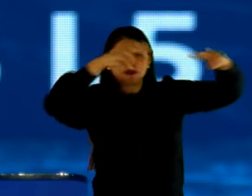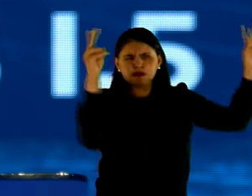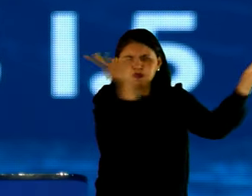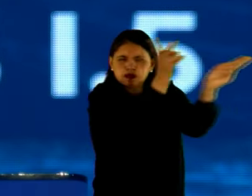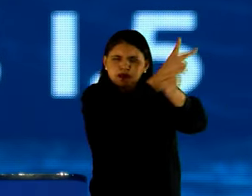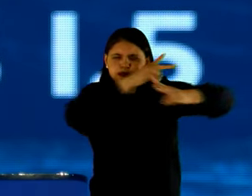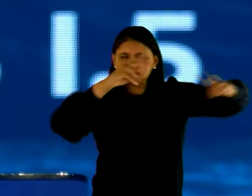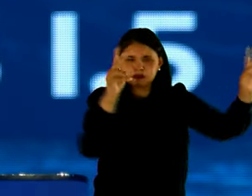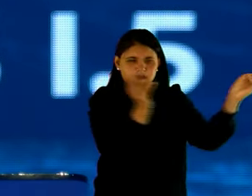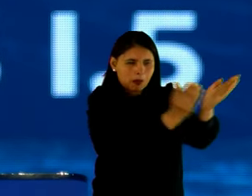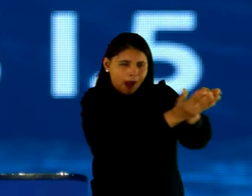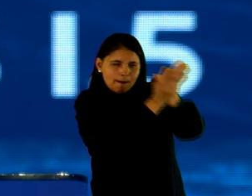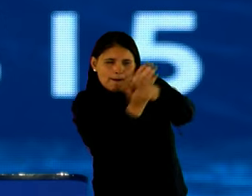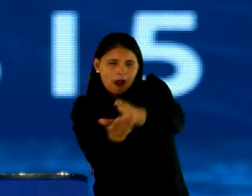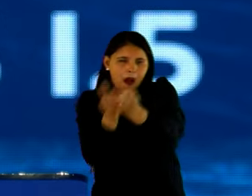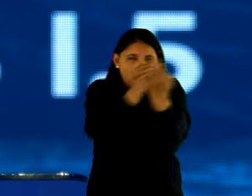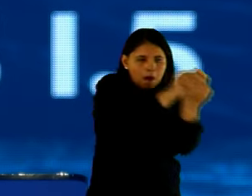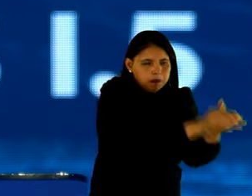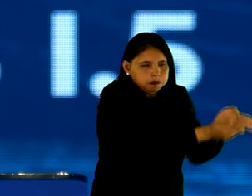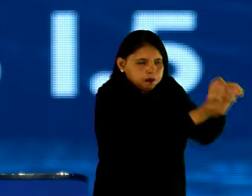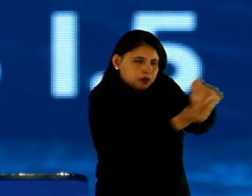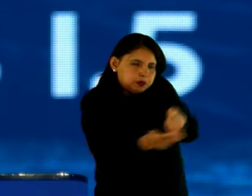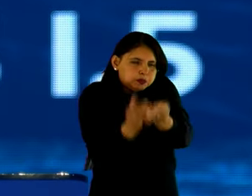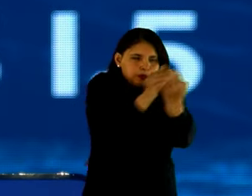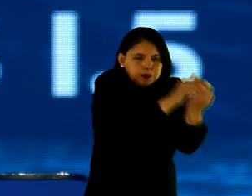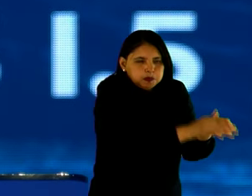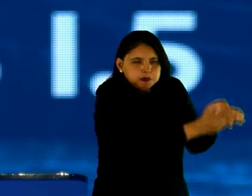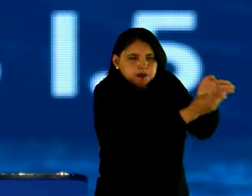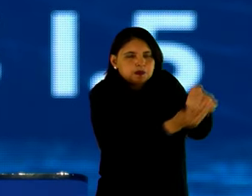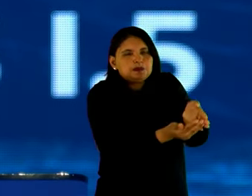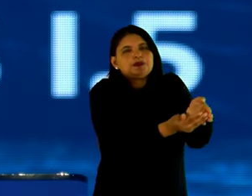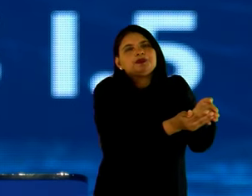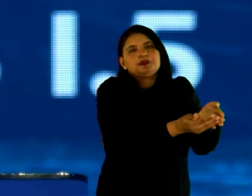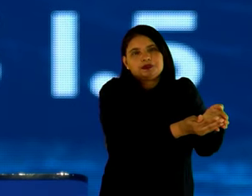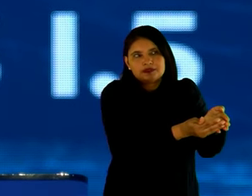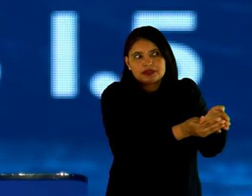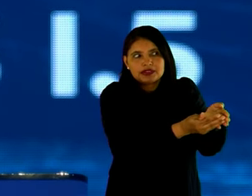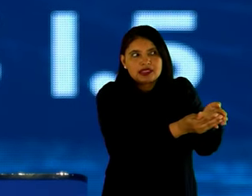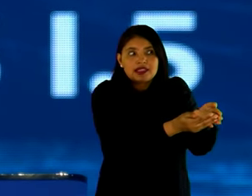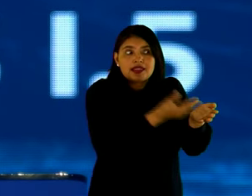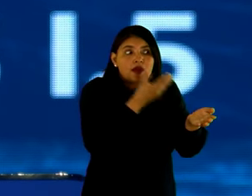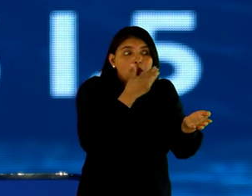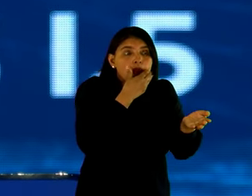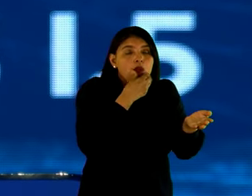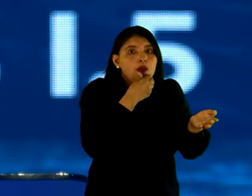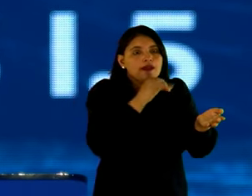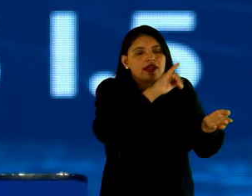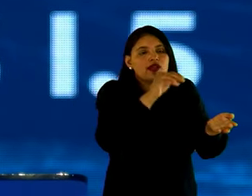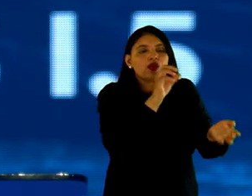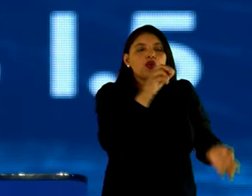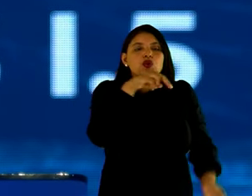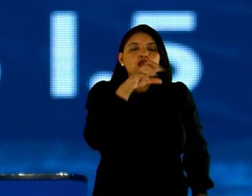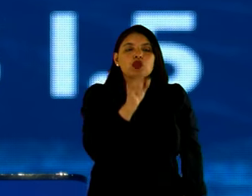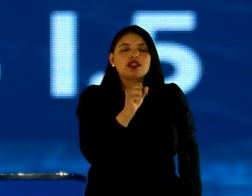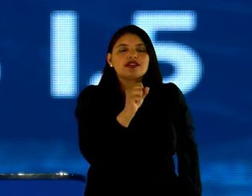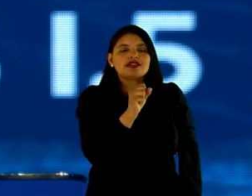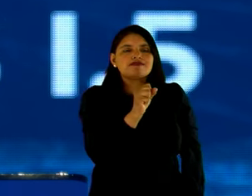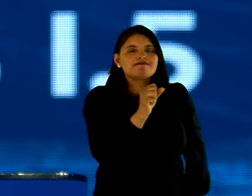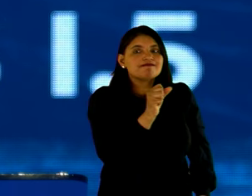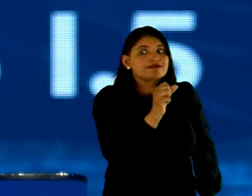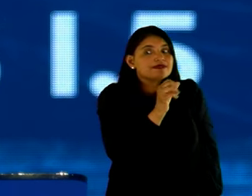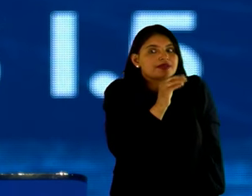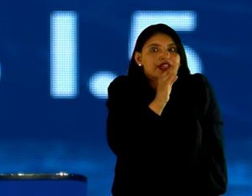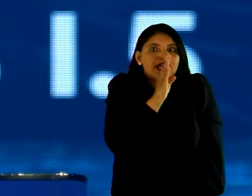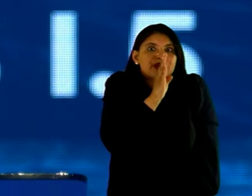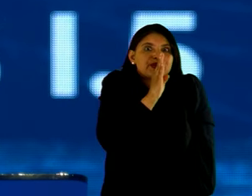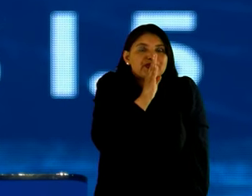que o navio parecia que ia quebrar, rachar no meio. E Jonas aonde estava? Eu leio para você aqui,